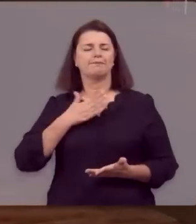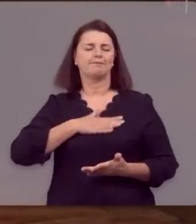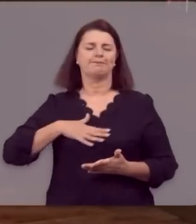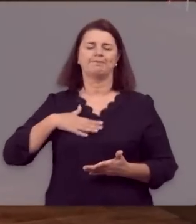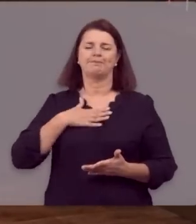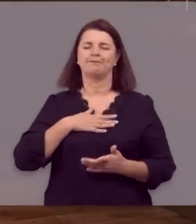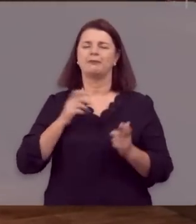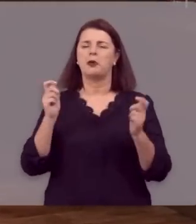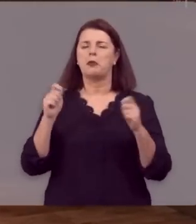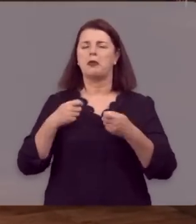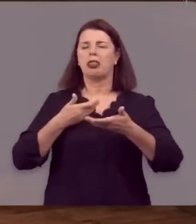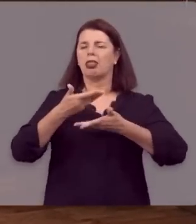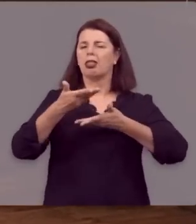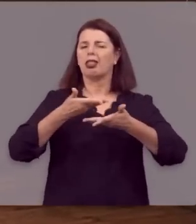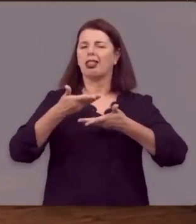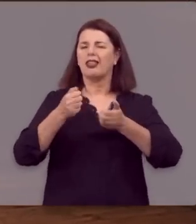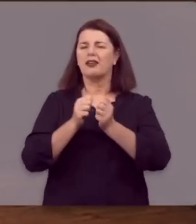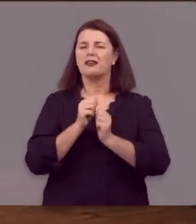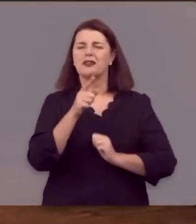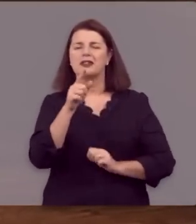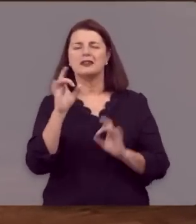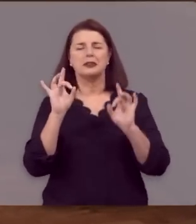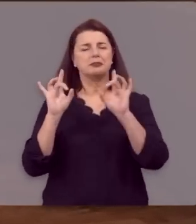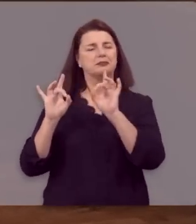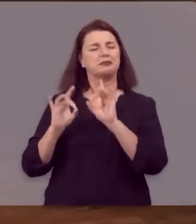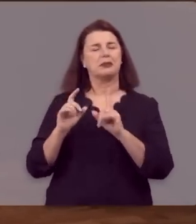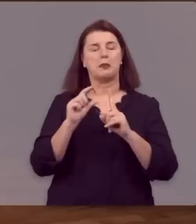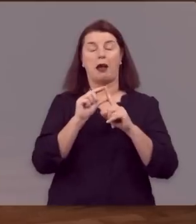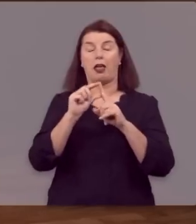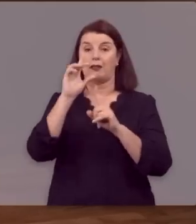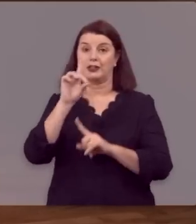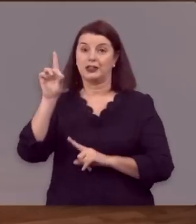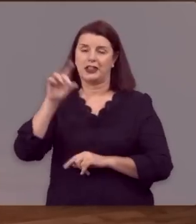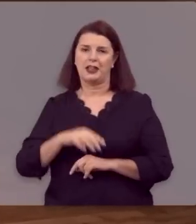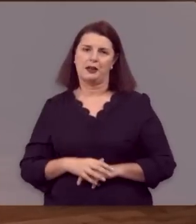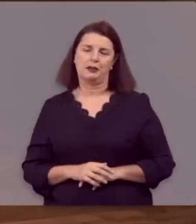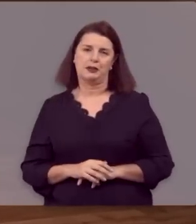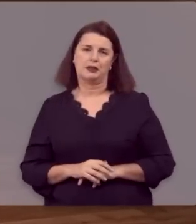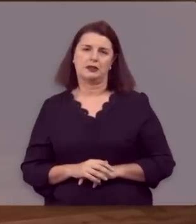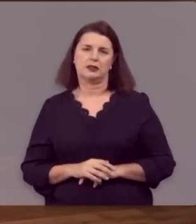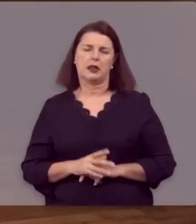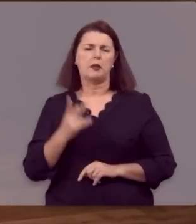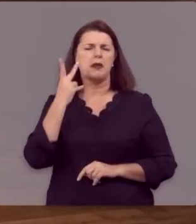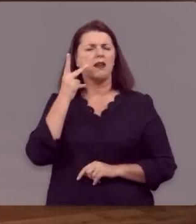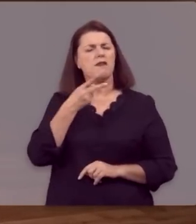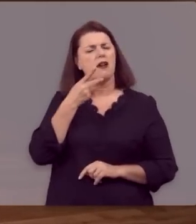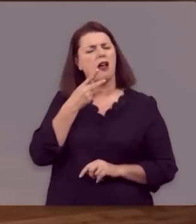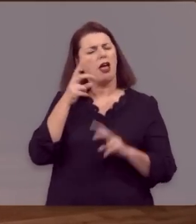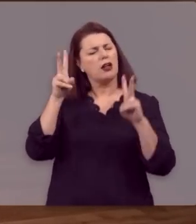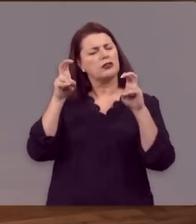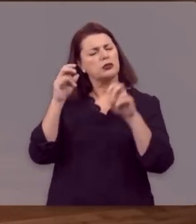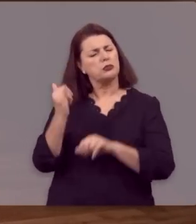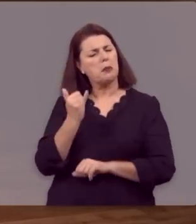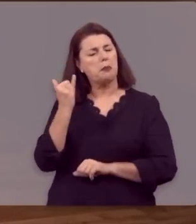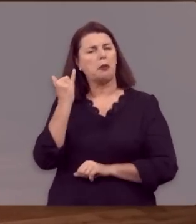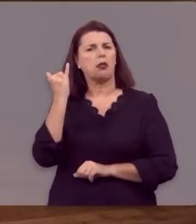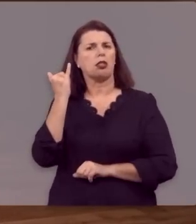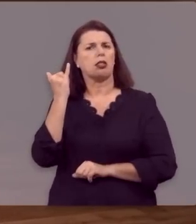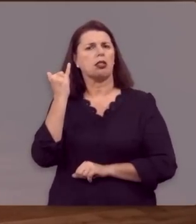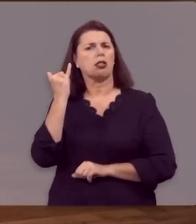Que privilégio poder partilhar com você a preciosíssima palavra de Deus para tratar de um assunto